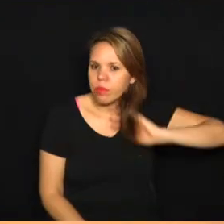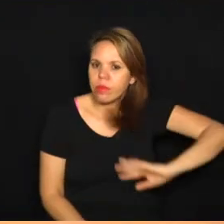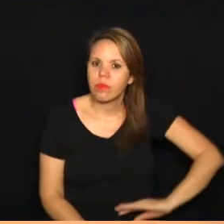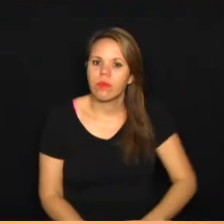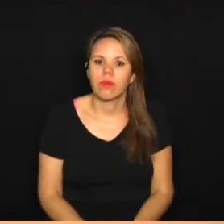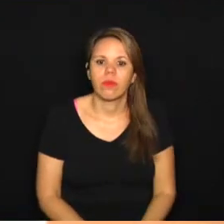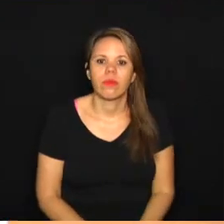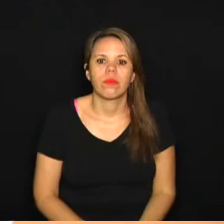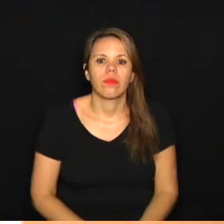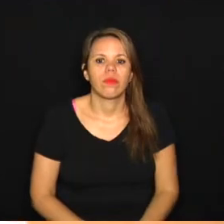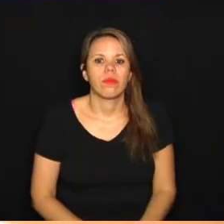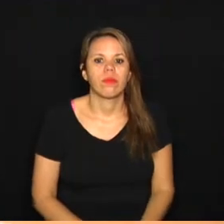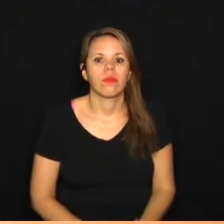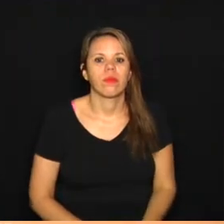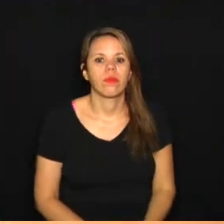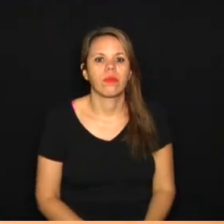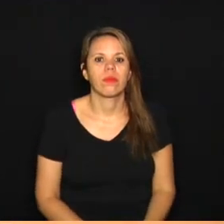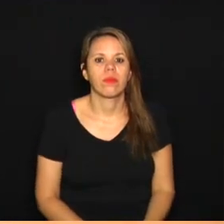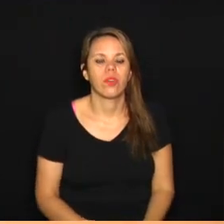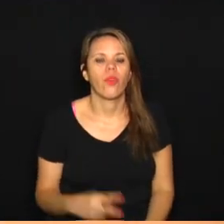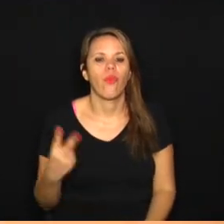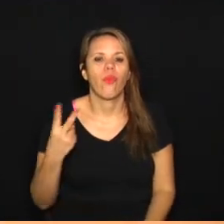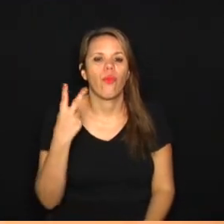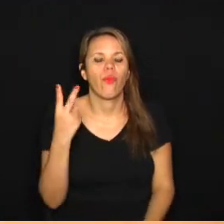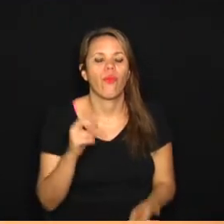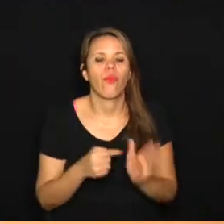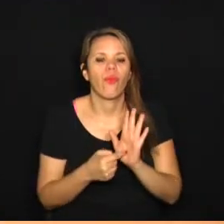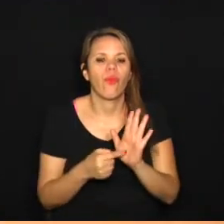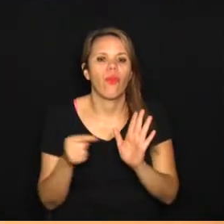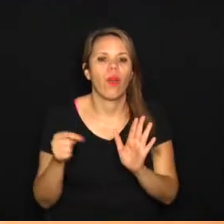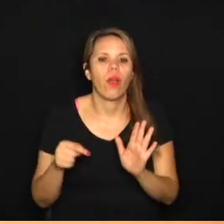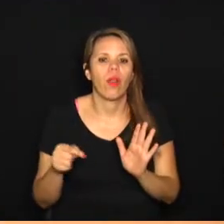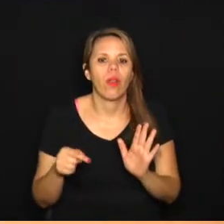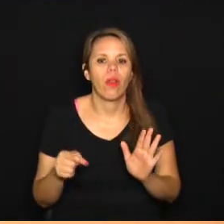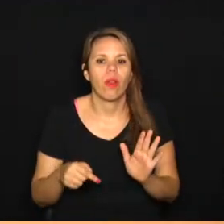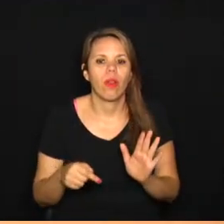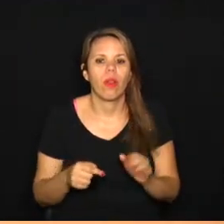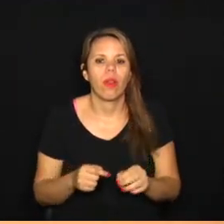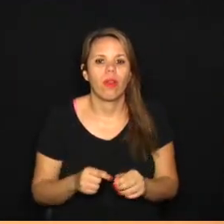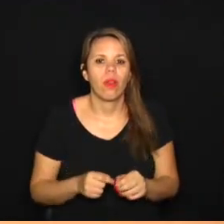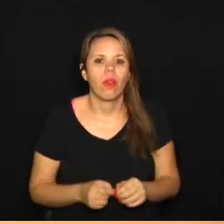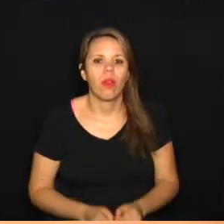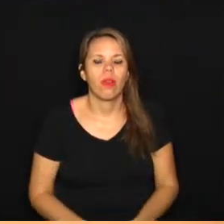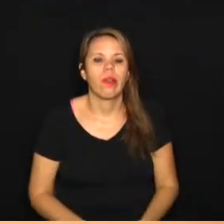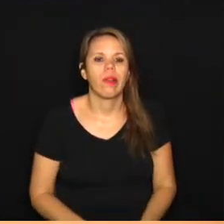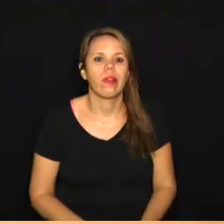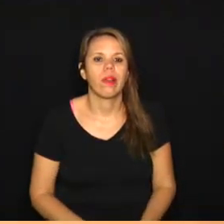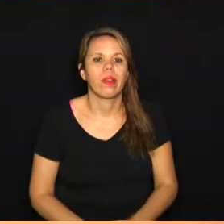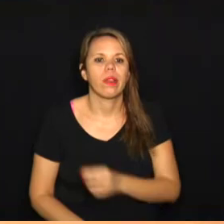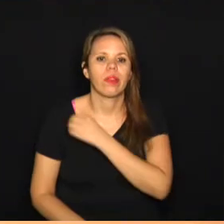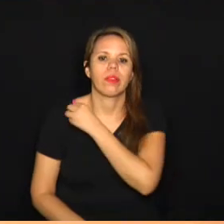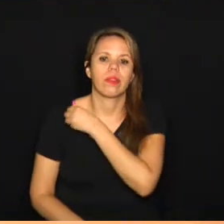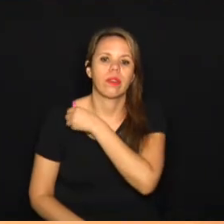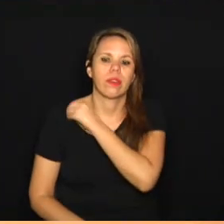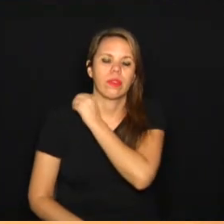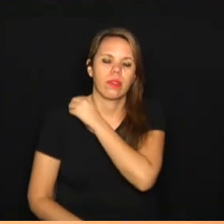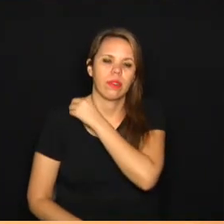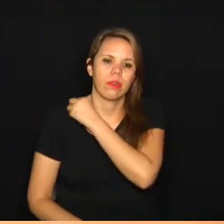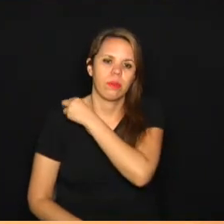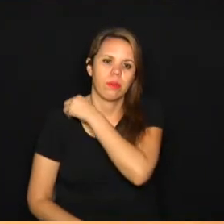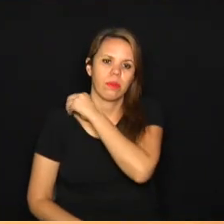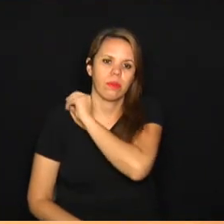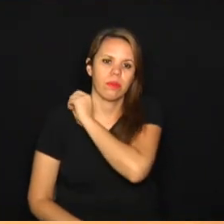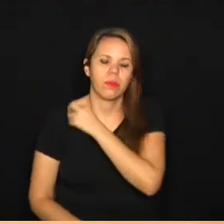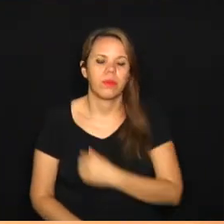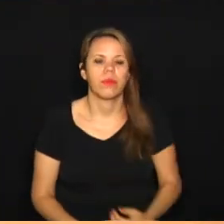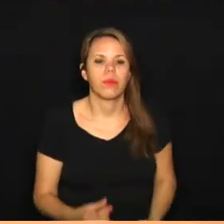Onde que está IPTU? O valor que está lançado aqui é o que está aqui, perfeito. Os 912